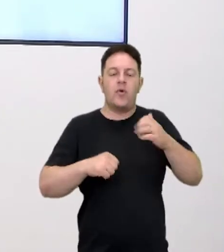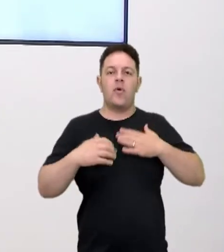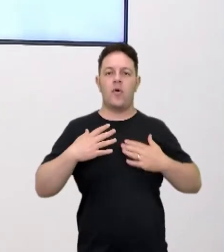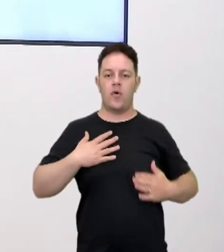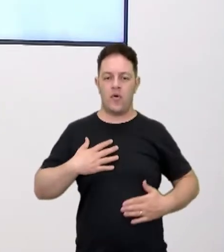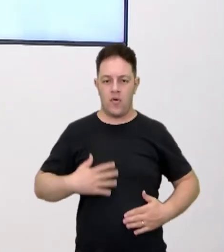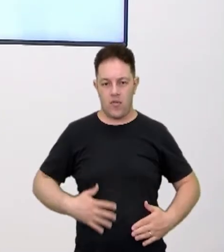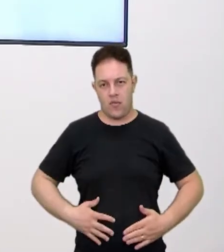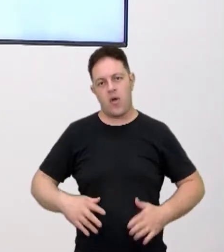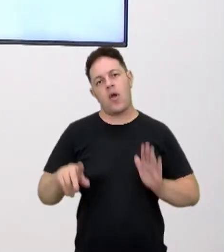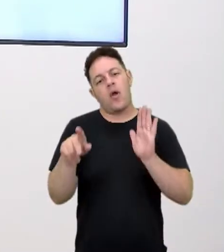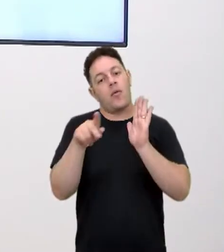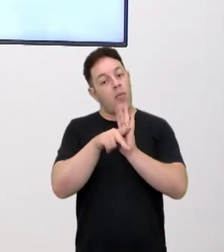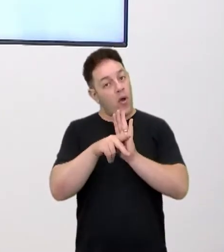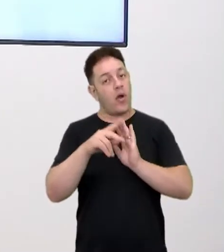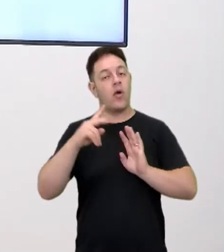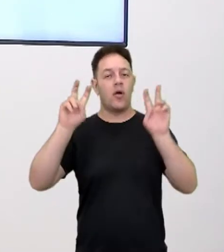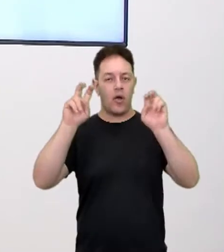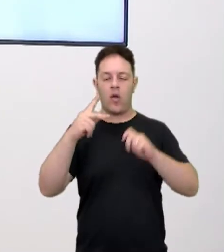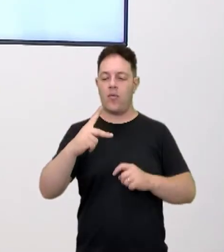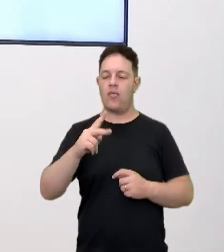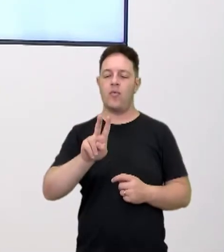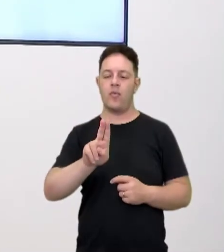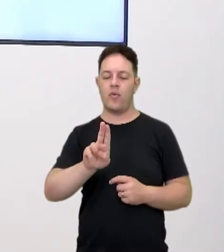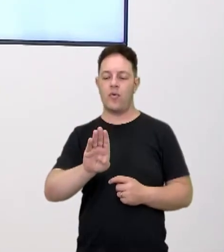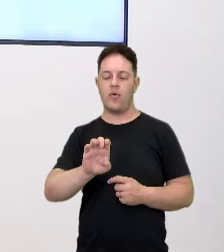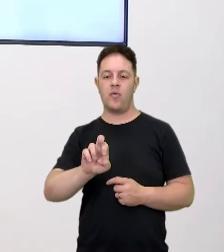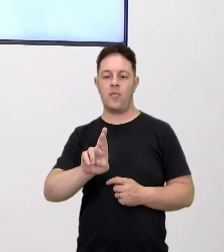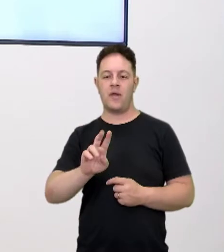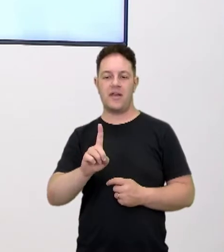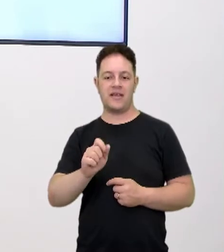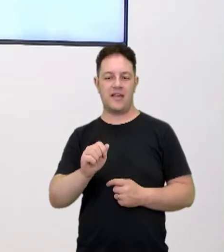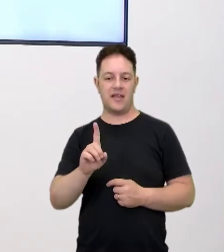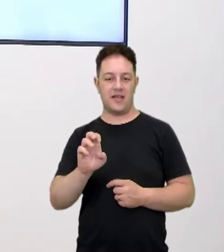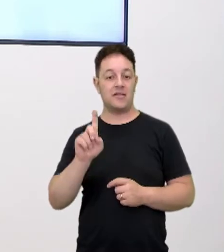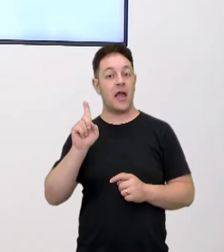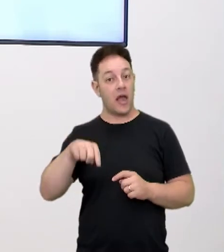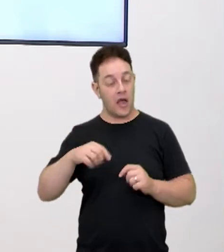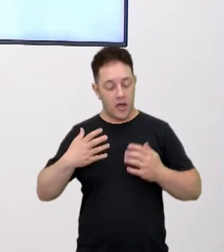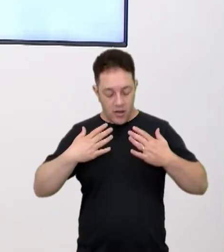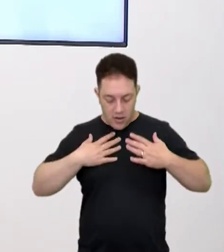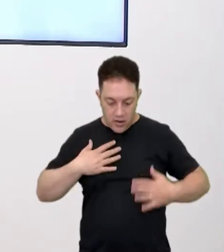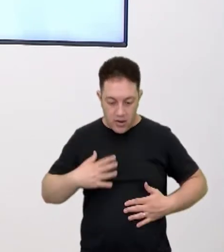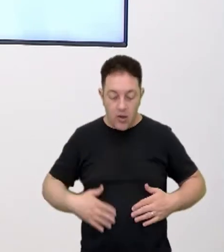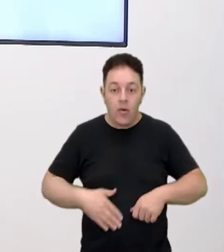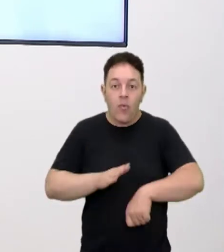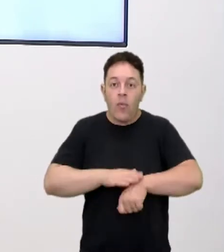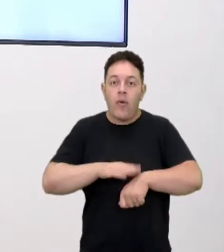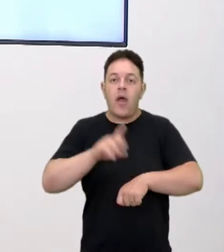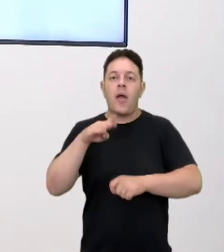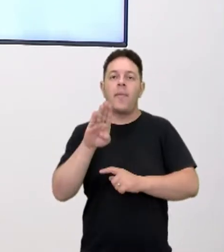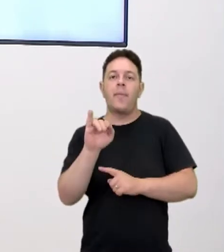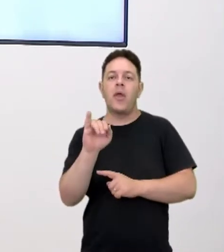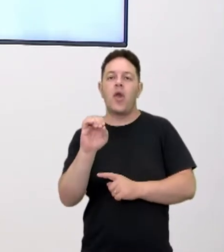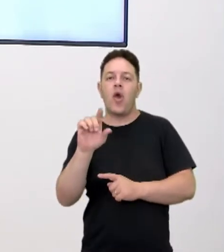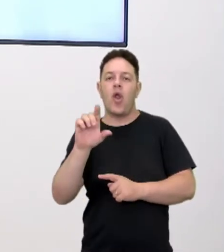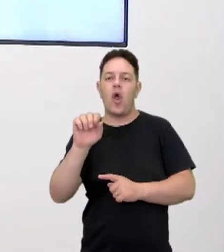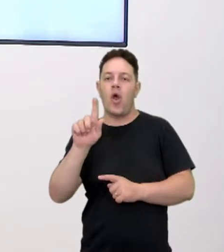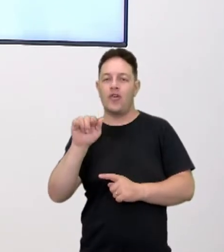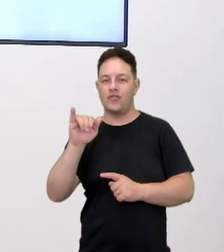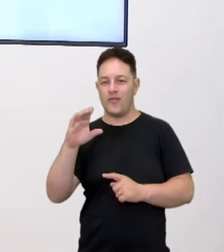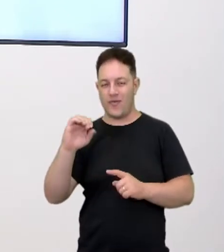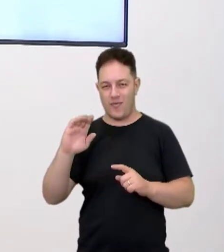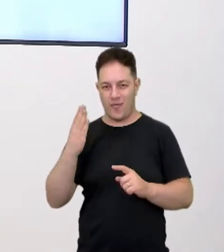questão biológica, porque a puberdade é biológica, a adolescência não. A puberdade é um período biológico. A